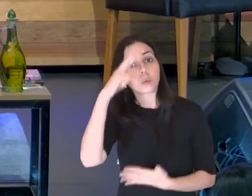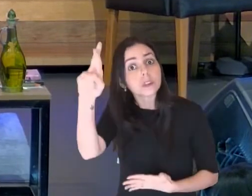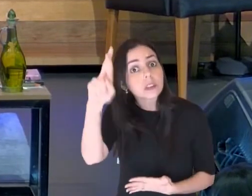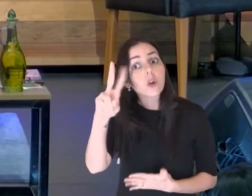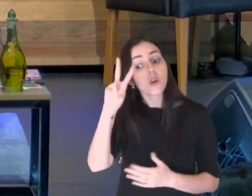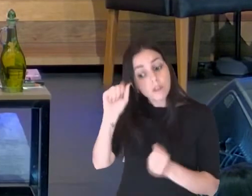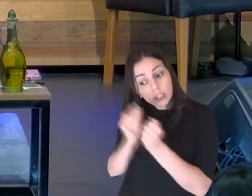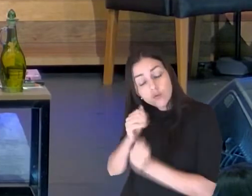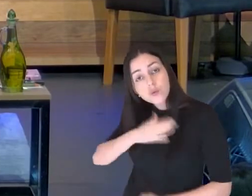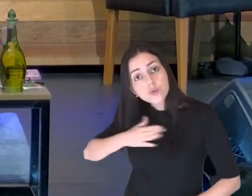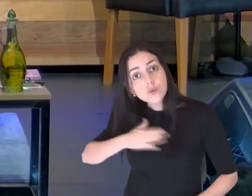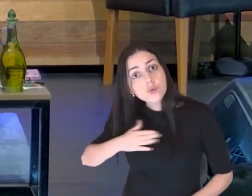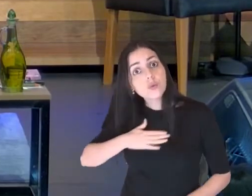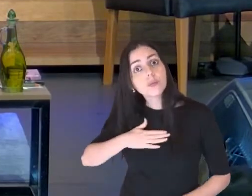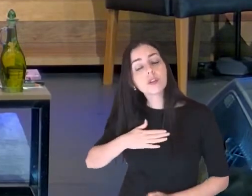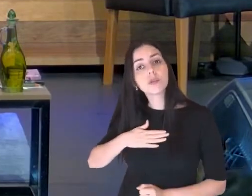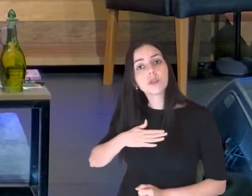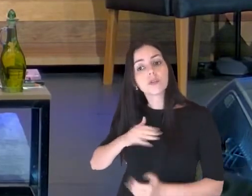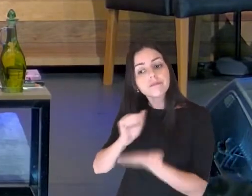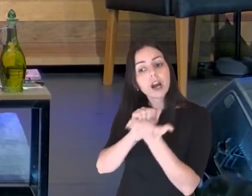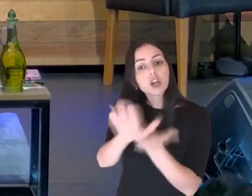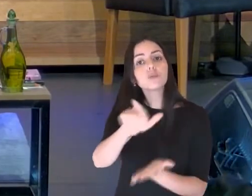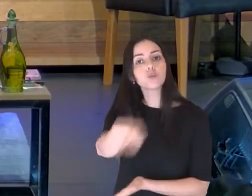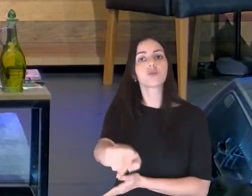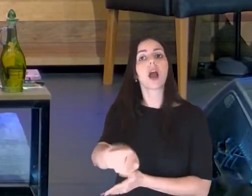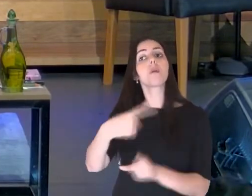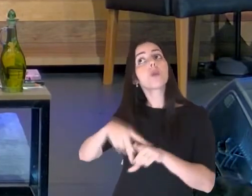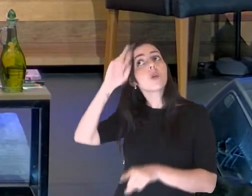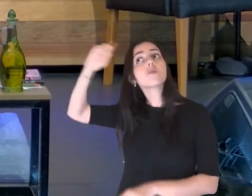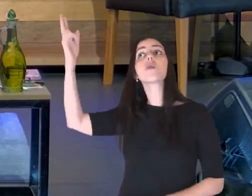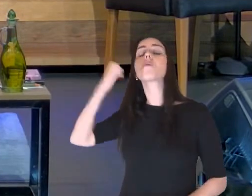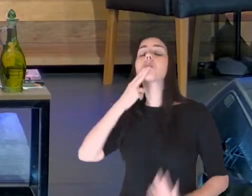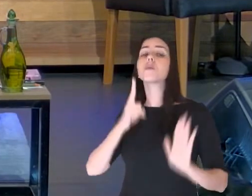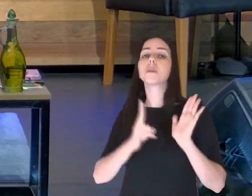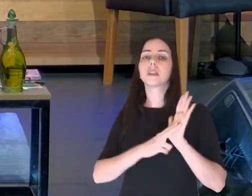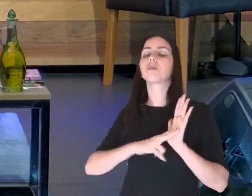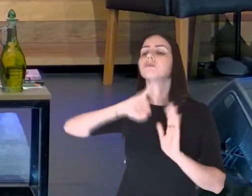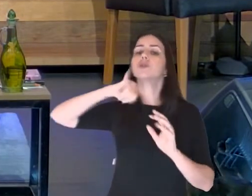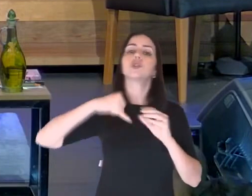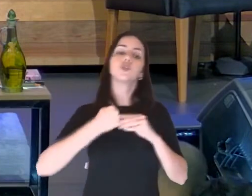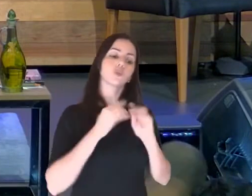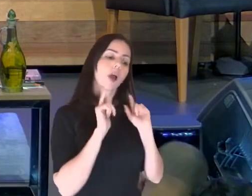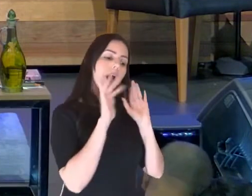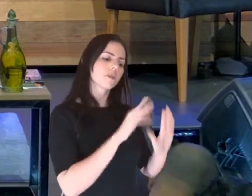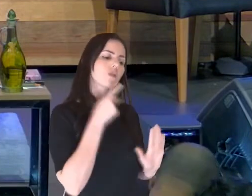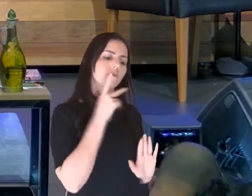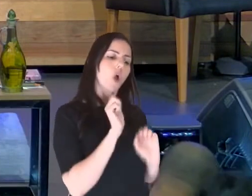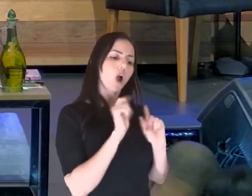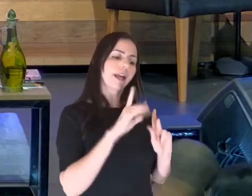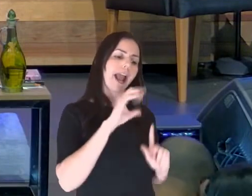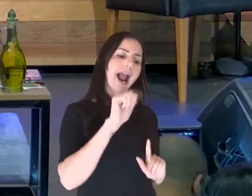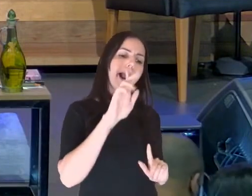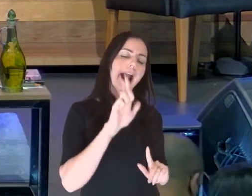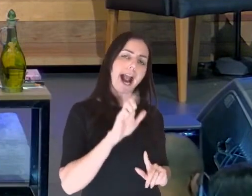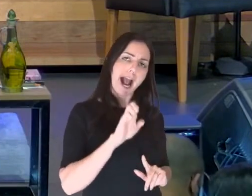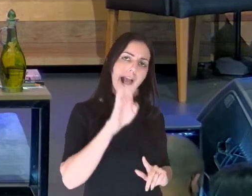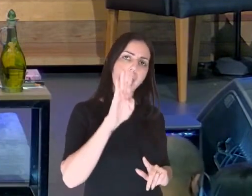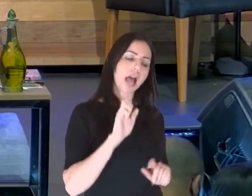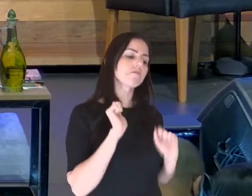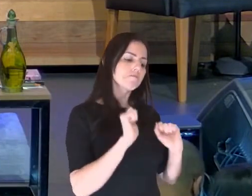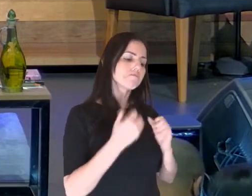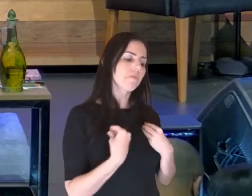será comigo para os expulsar, como o Senhor disse. E Josué o abençoou e deu a Caleb, filho de